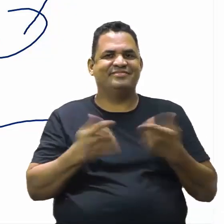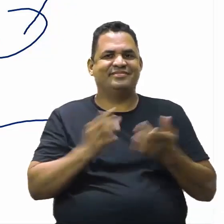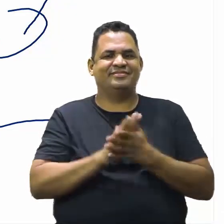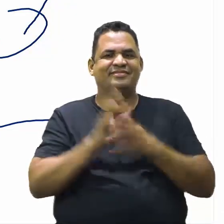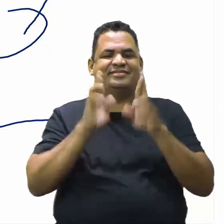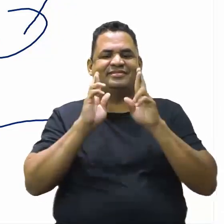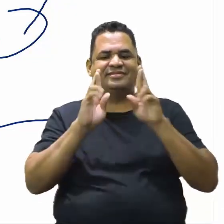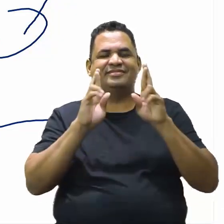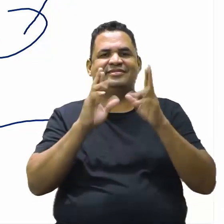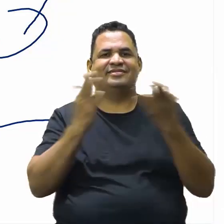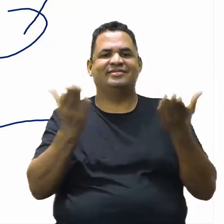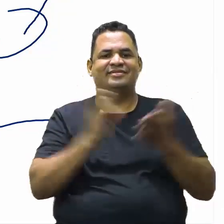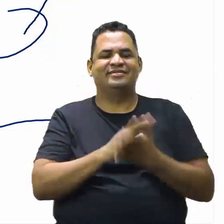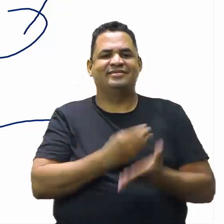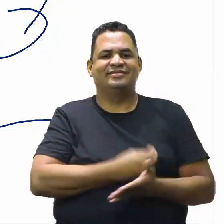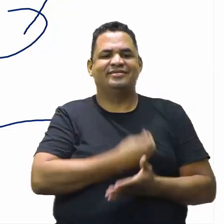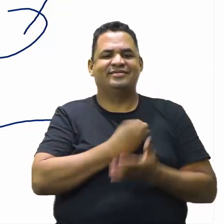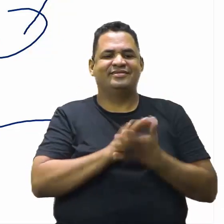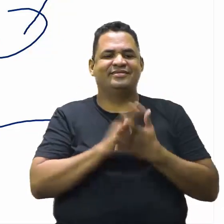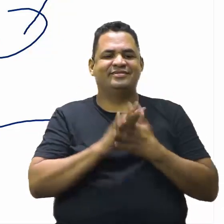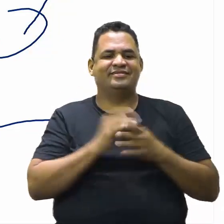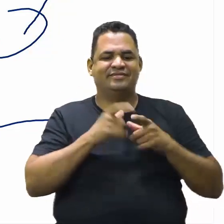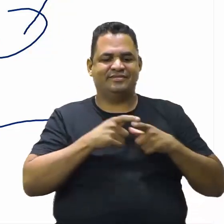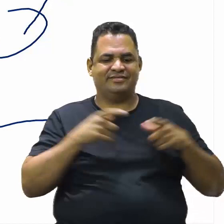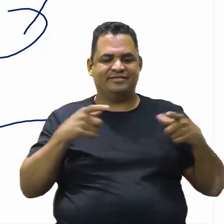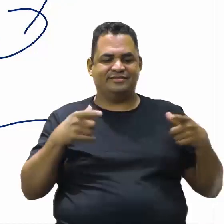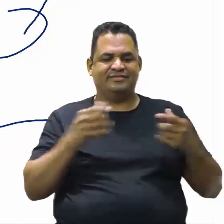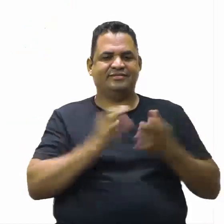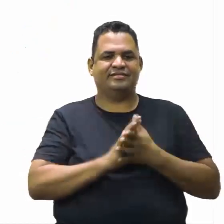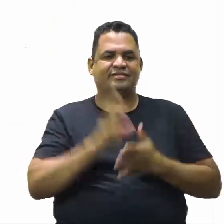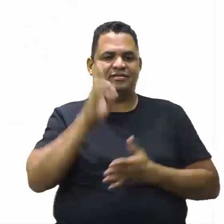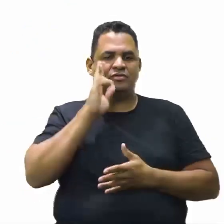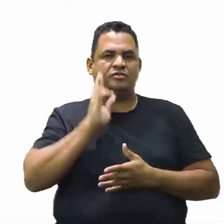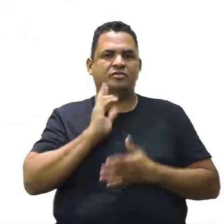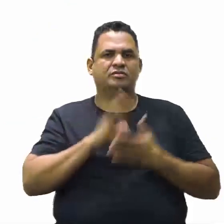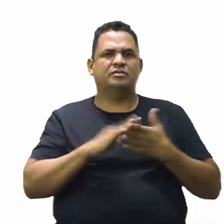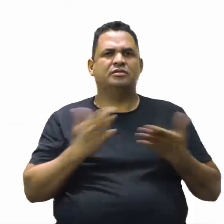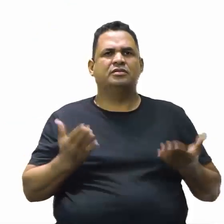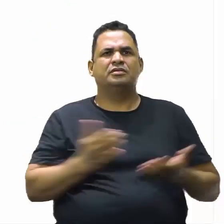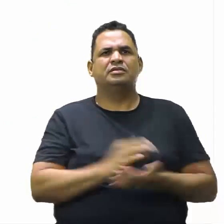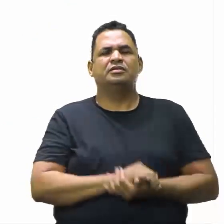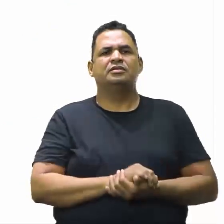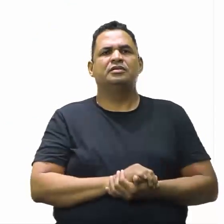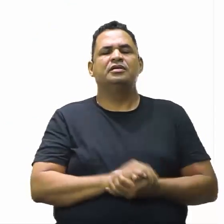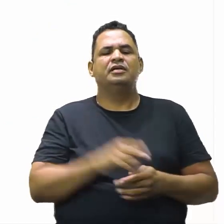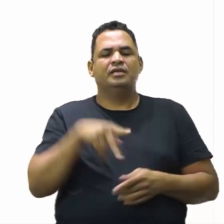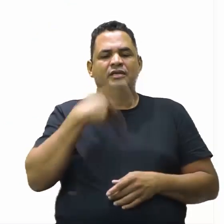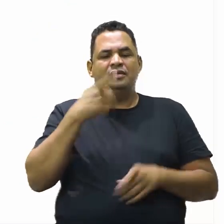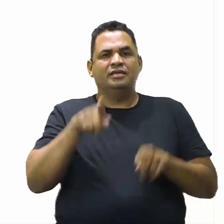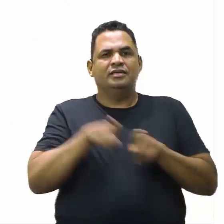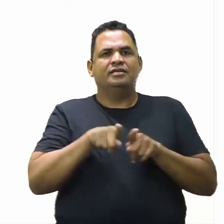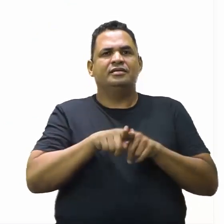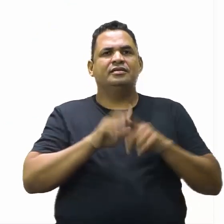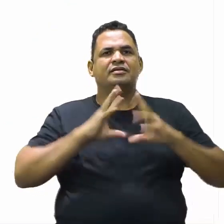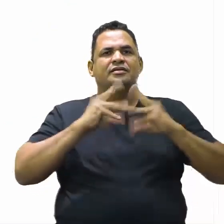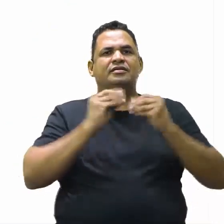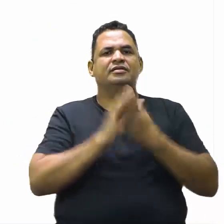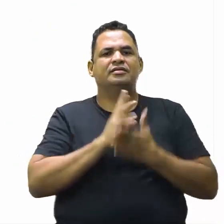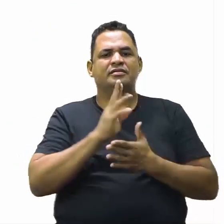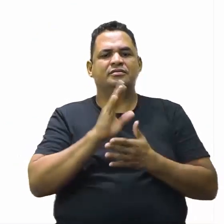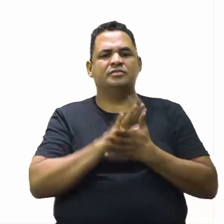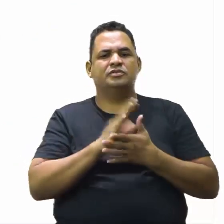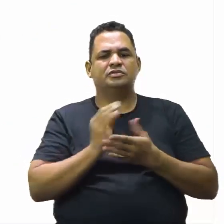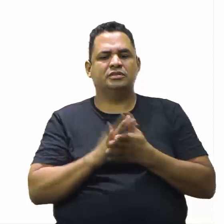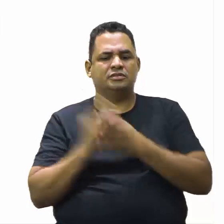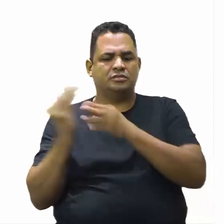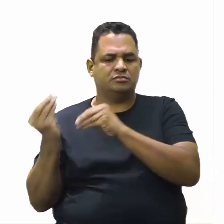vida ela vem aumentando aí no estado de Rondônia. Falamos também sobre todo o processo